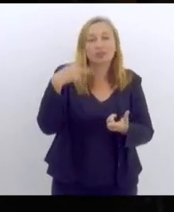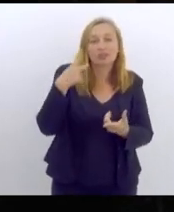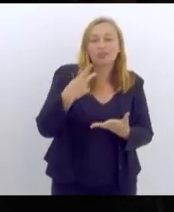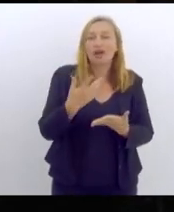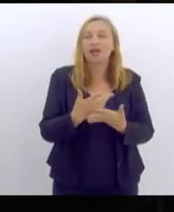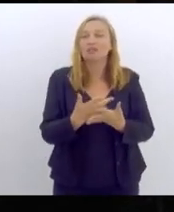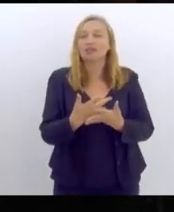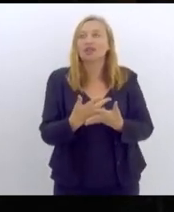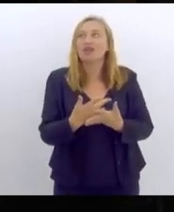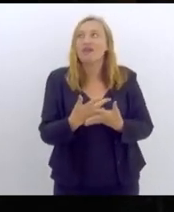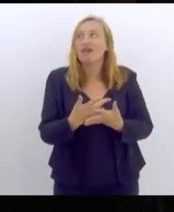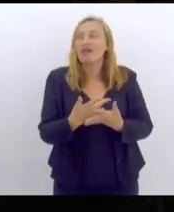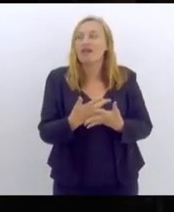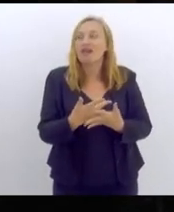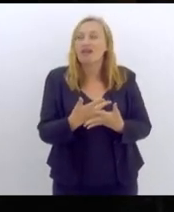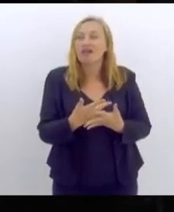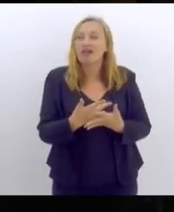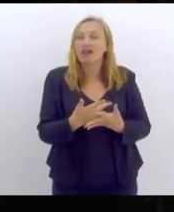parlamentares bastante